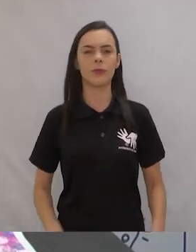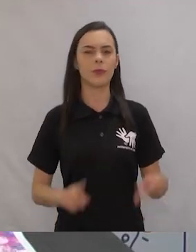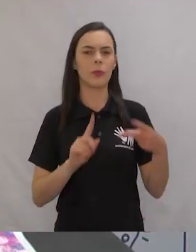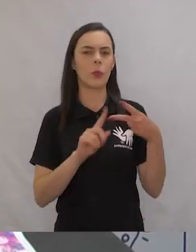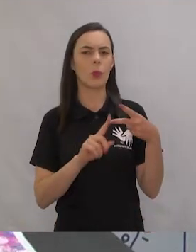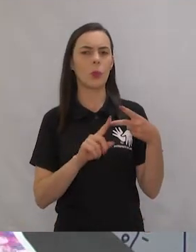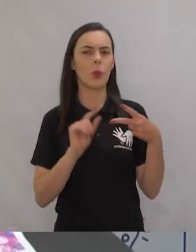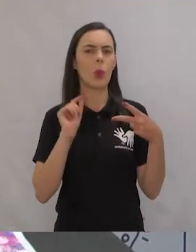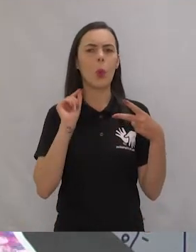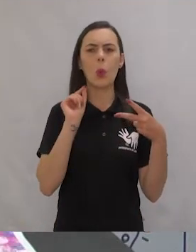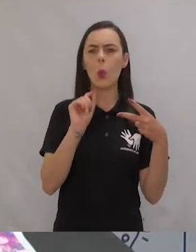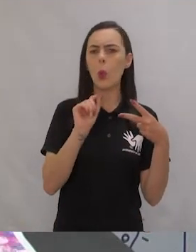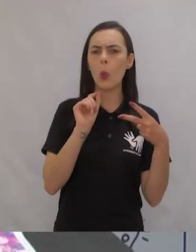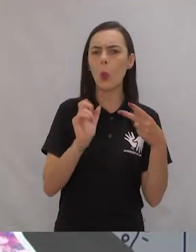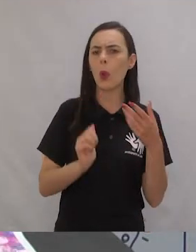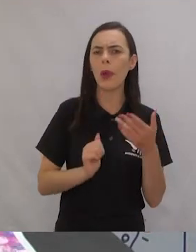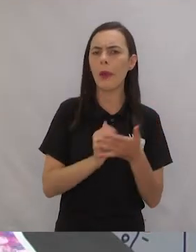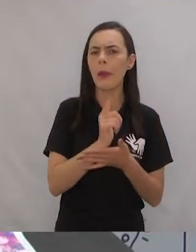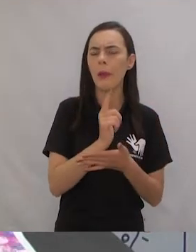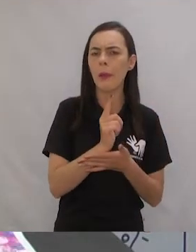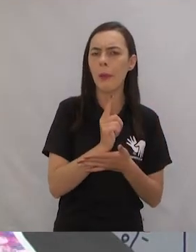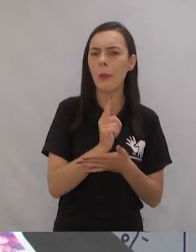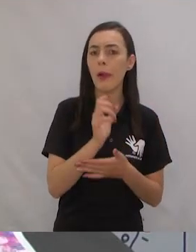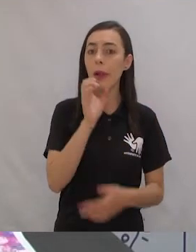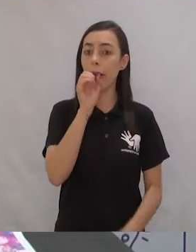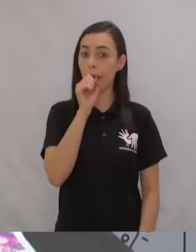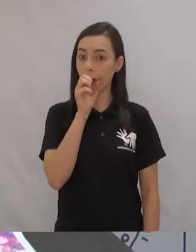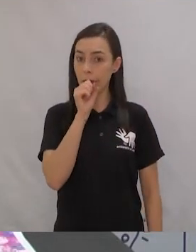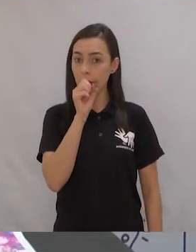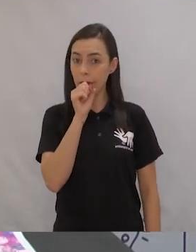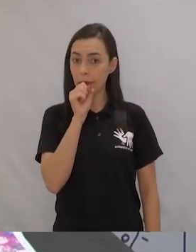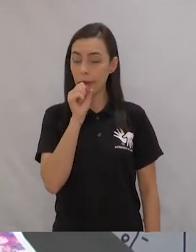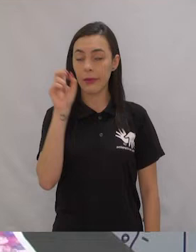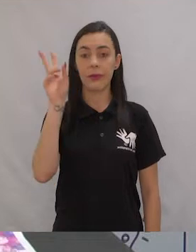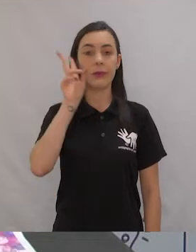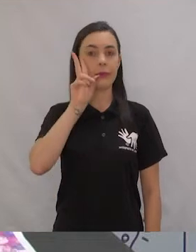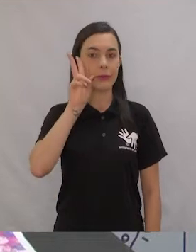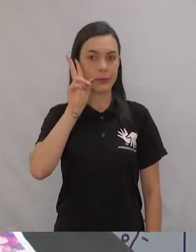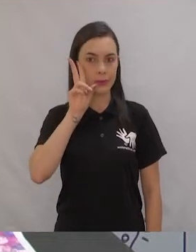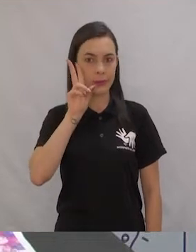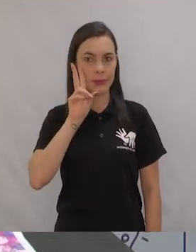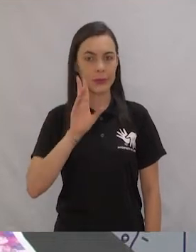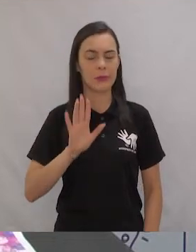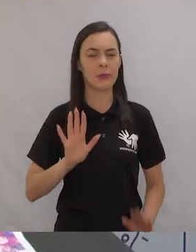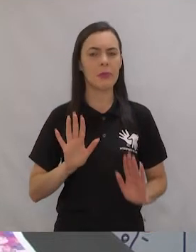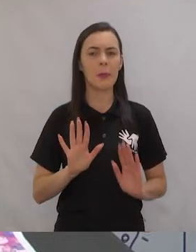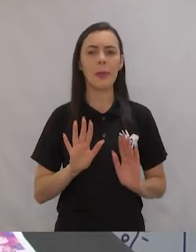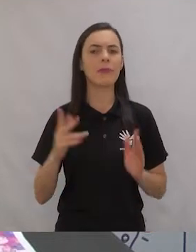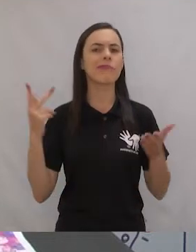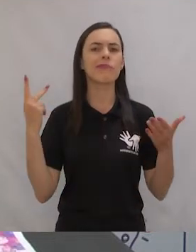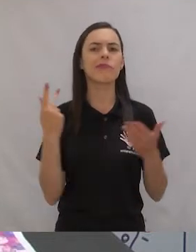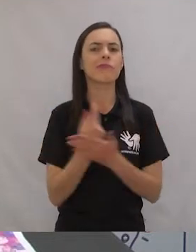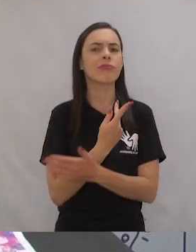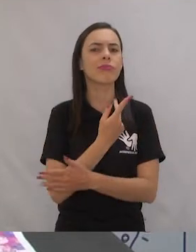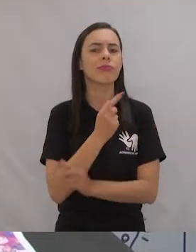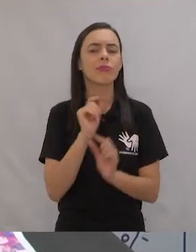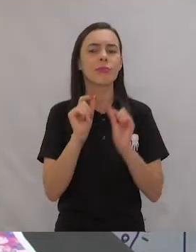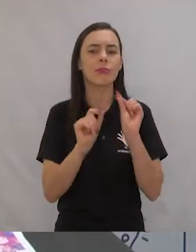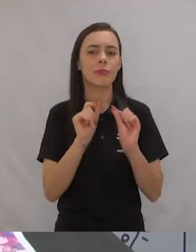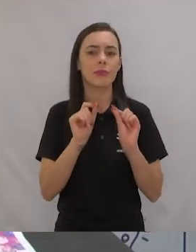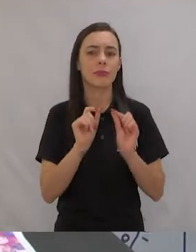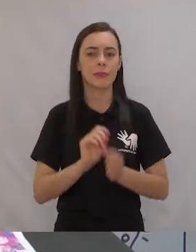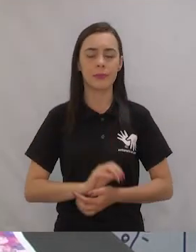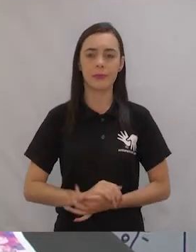Sobre o quê? Compras de laranja. Lembram? Mas o que